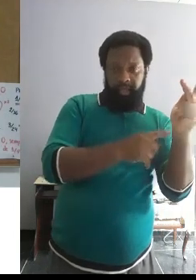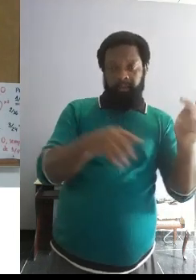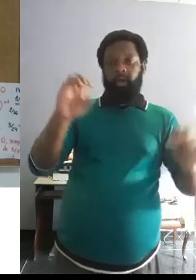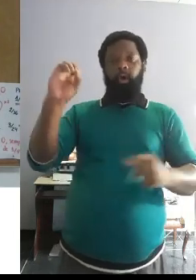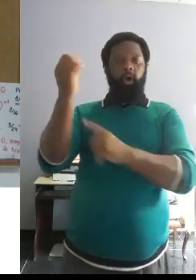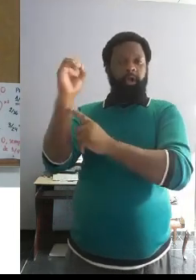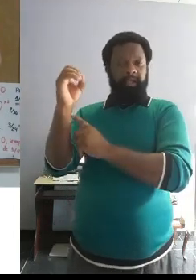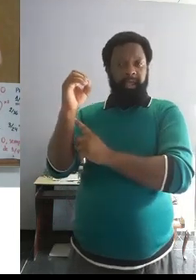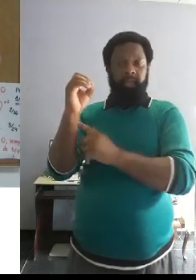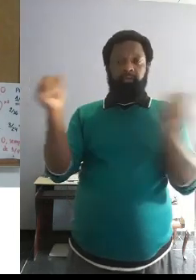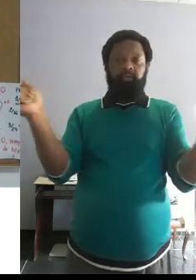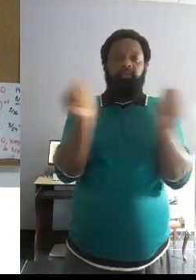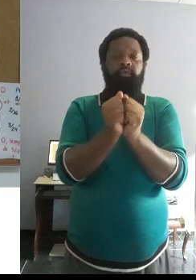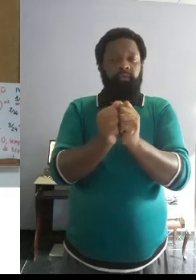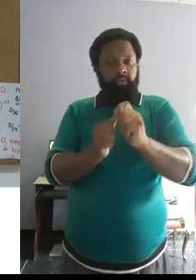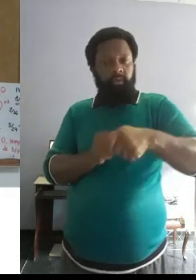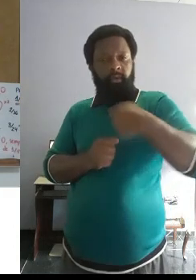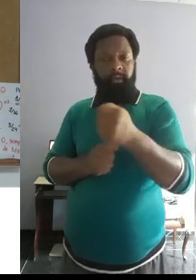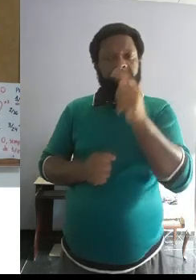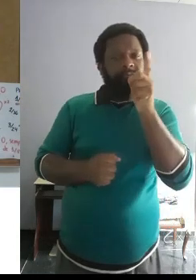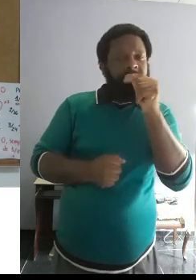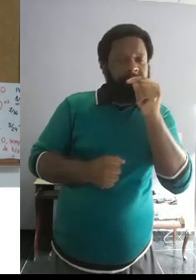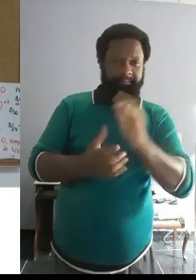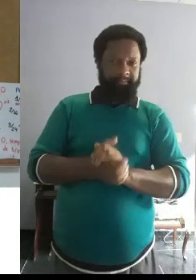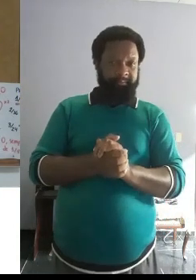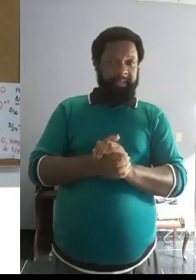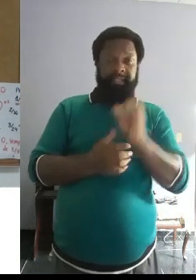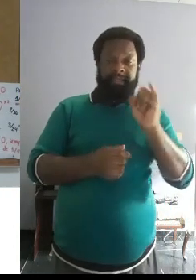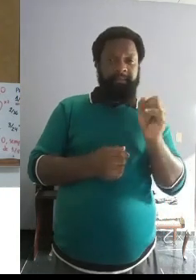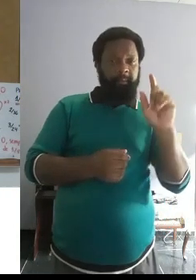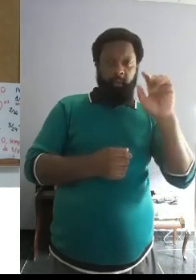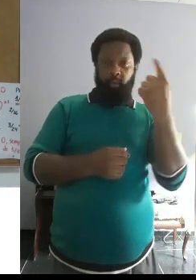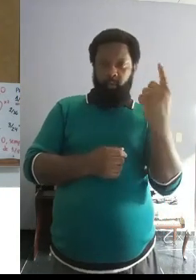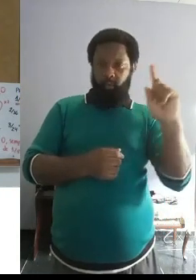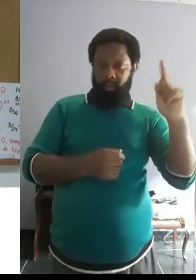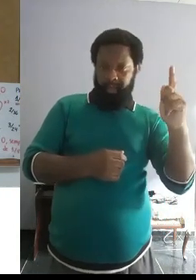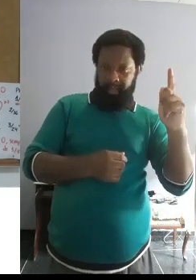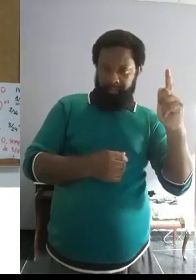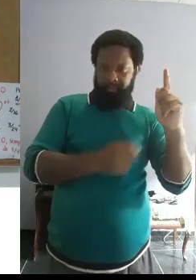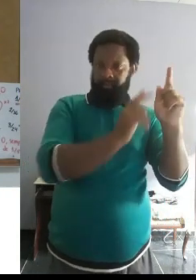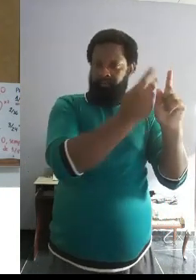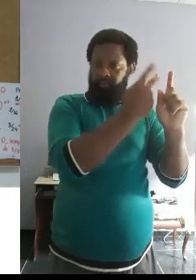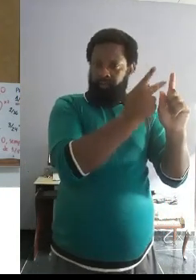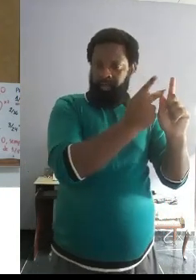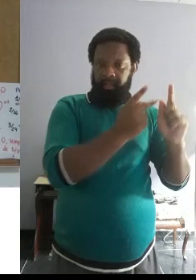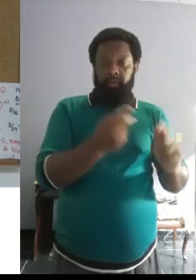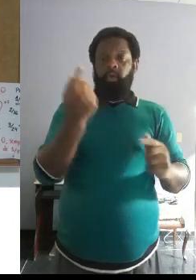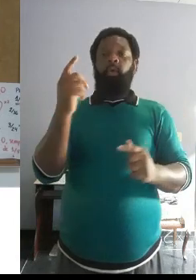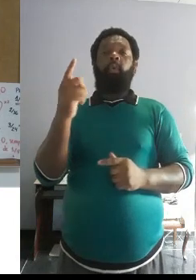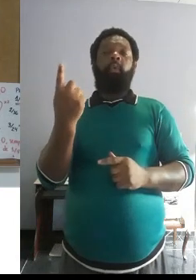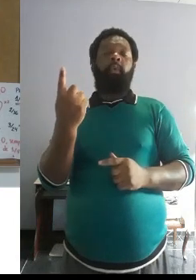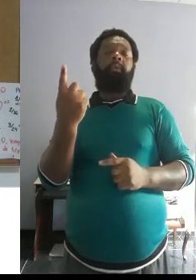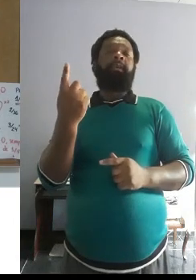O2, formando água. Tudo bem? Bom, se eu colocar 1 grama de hidrogênio e 8 gramas de oxigênio, eu vou